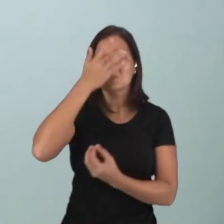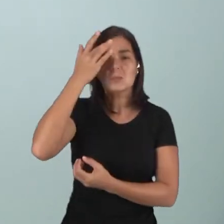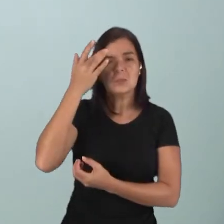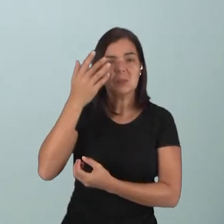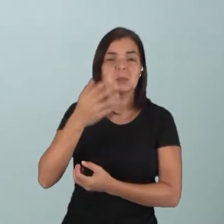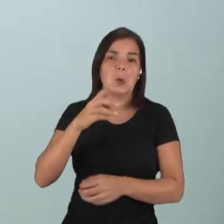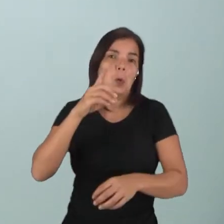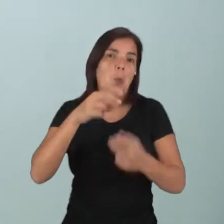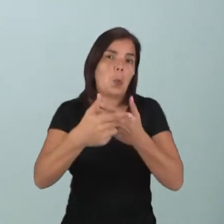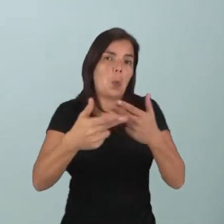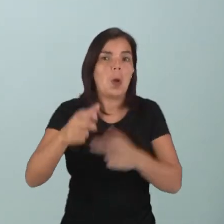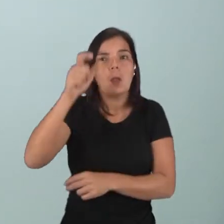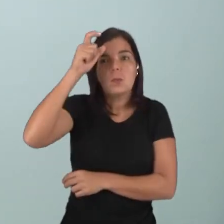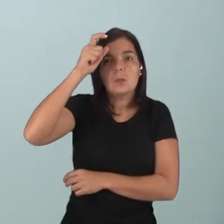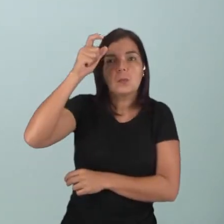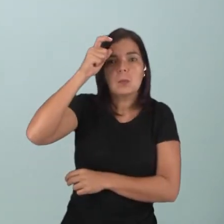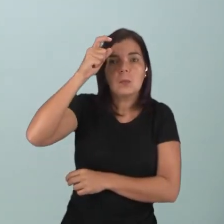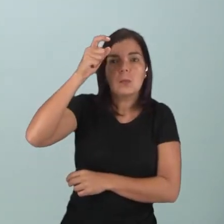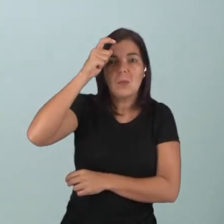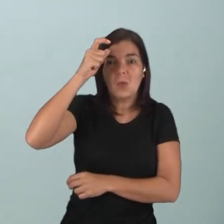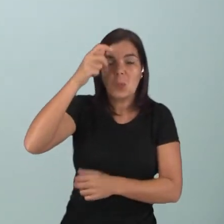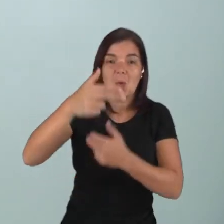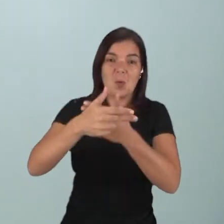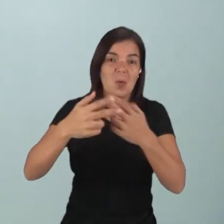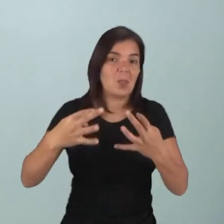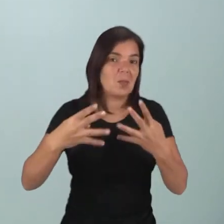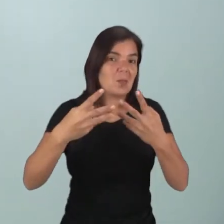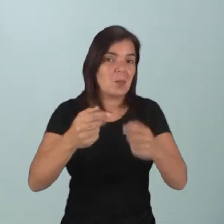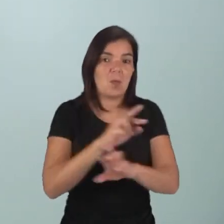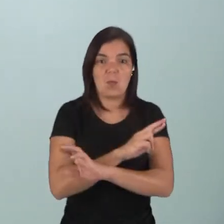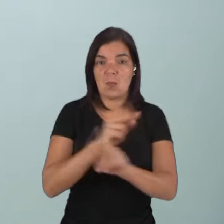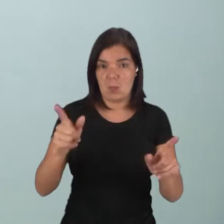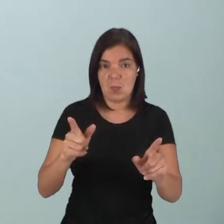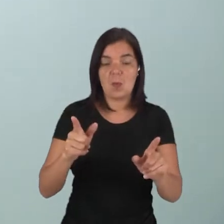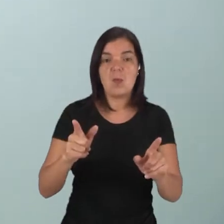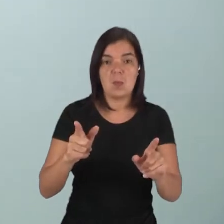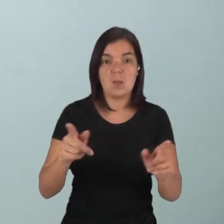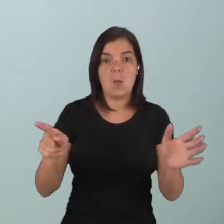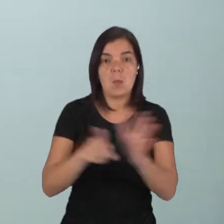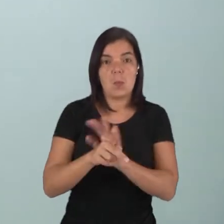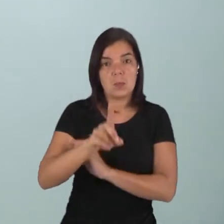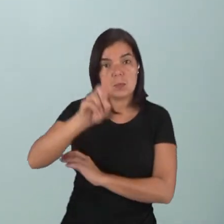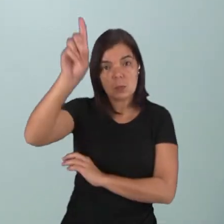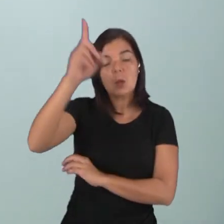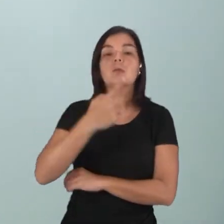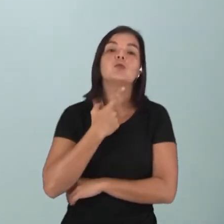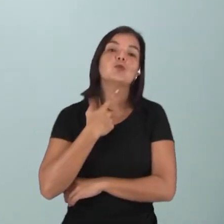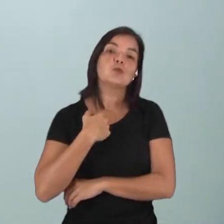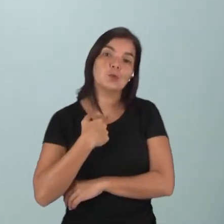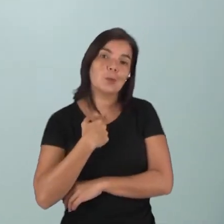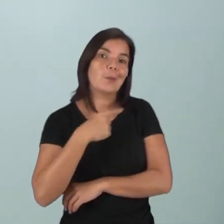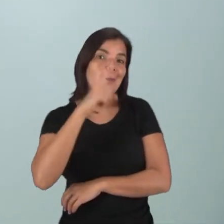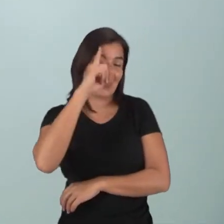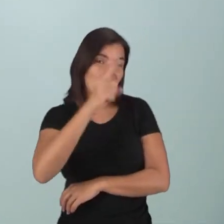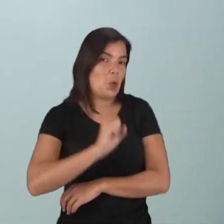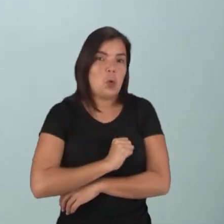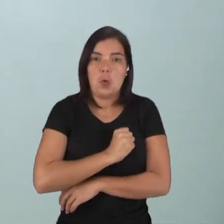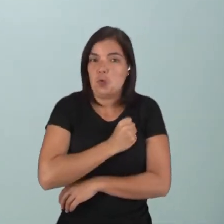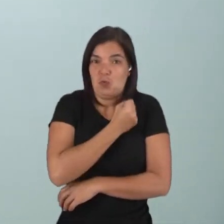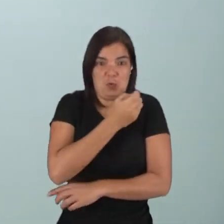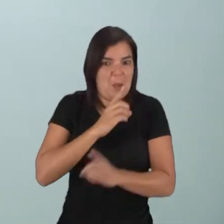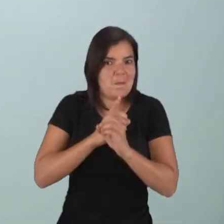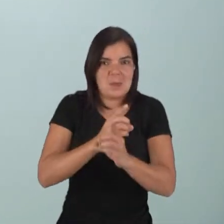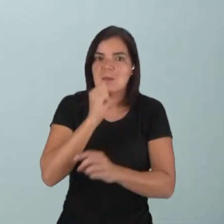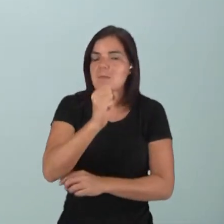fosse demoníaco, né, como se fosse algo totalmente contrário à natureza de Deus, sendo que Deus não manda odiar, nem perseguir, nem